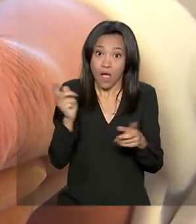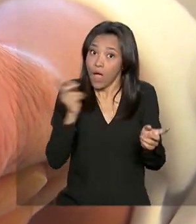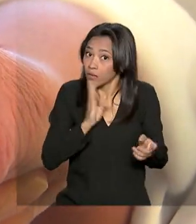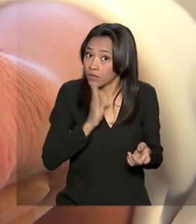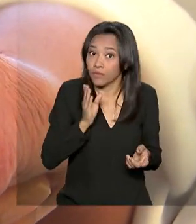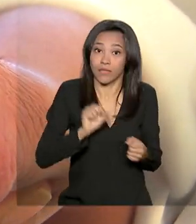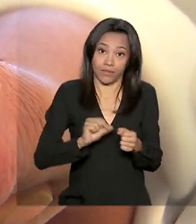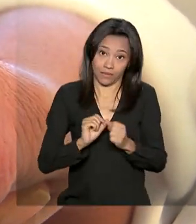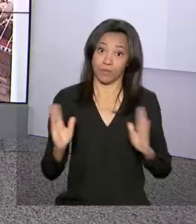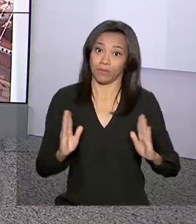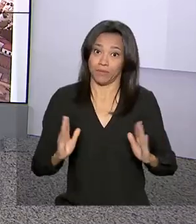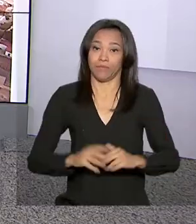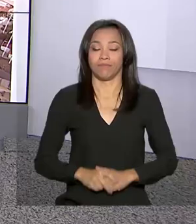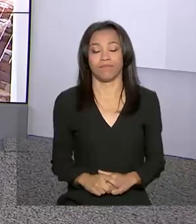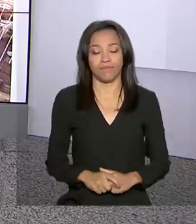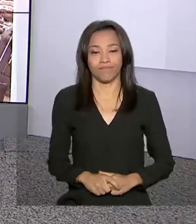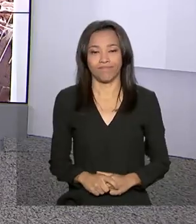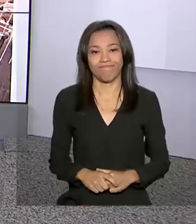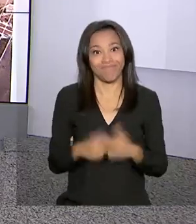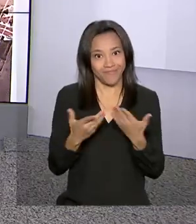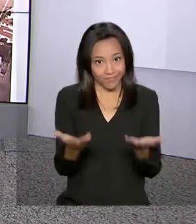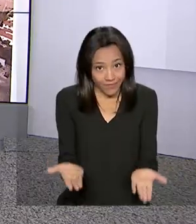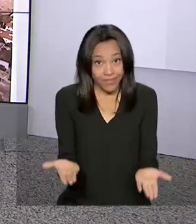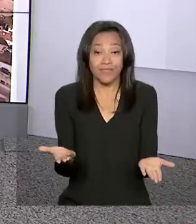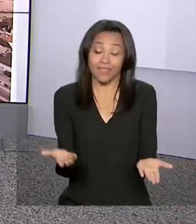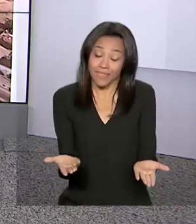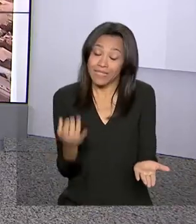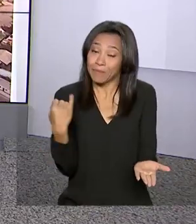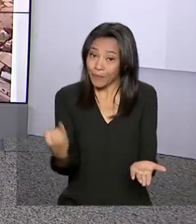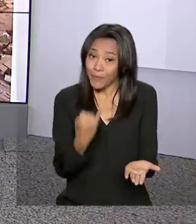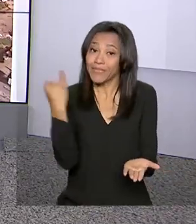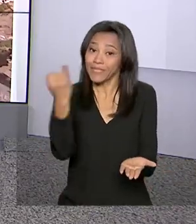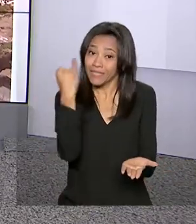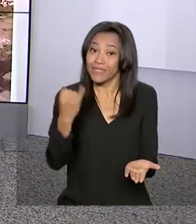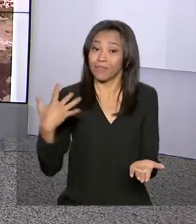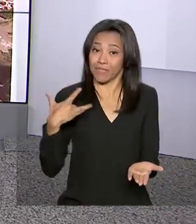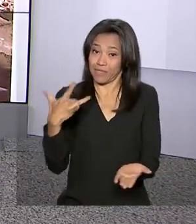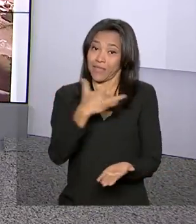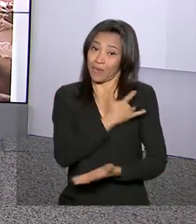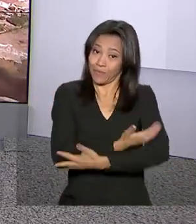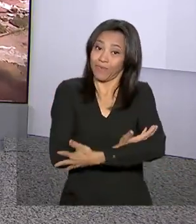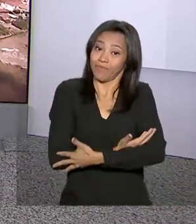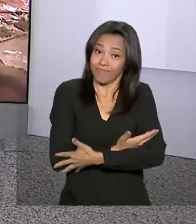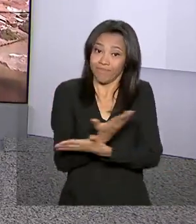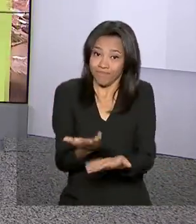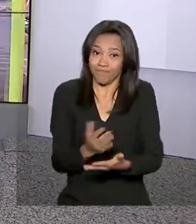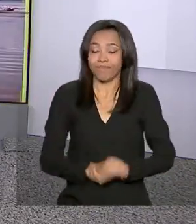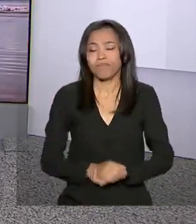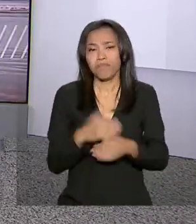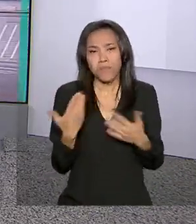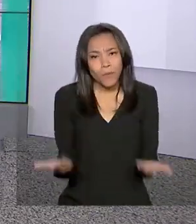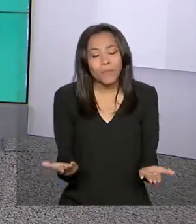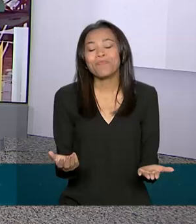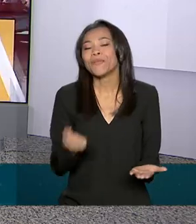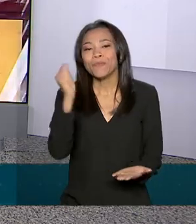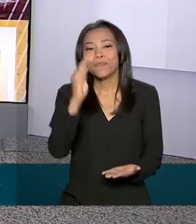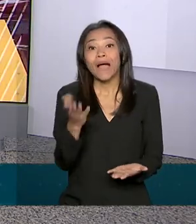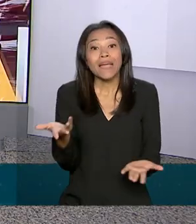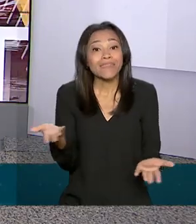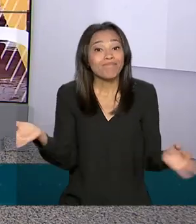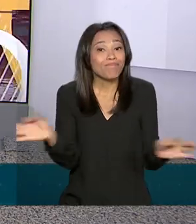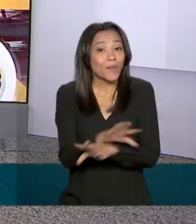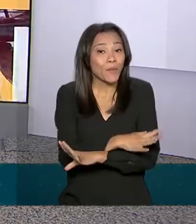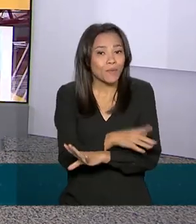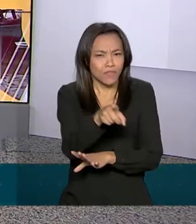fazer é isso aí um teste importante para a saúde do recém-nascido bom eo brasil e dia termina aqui